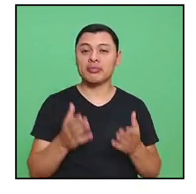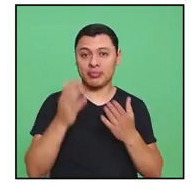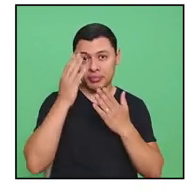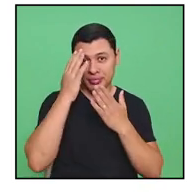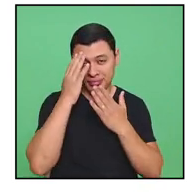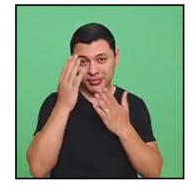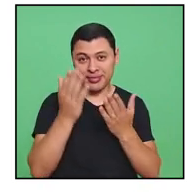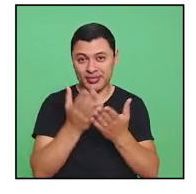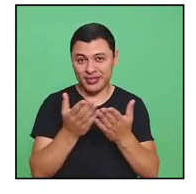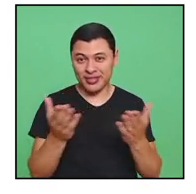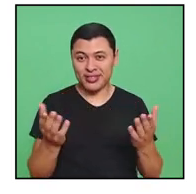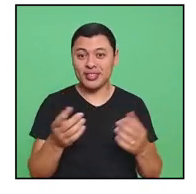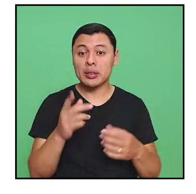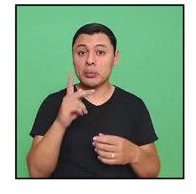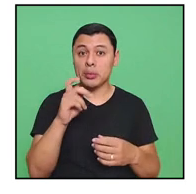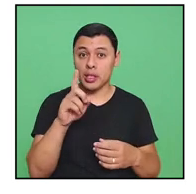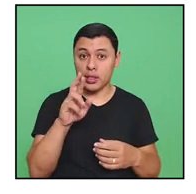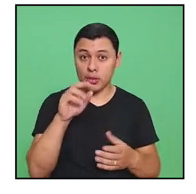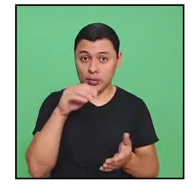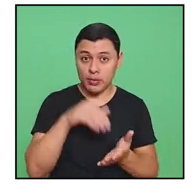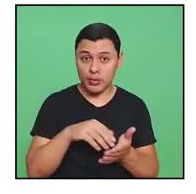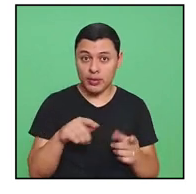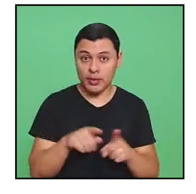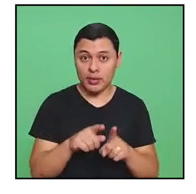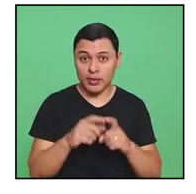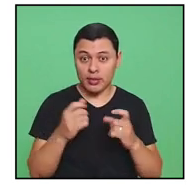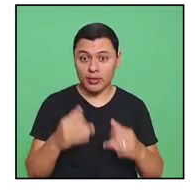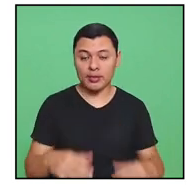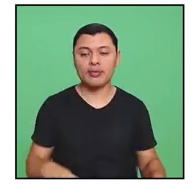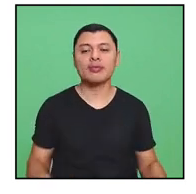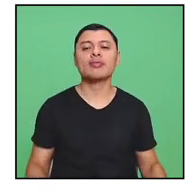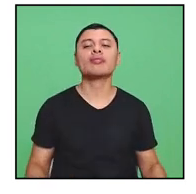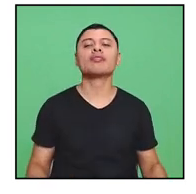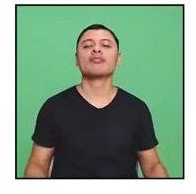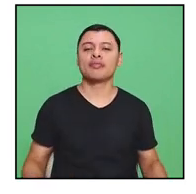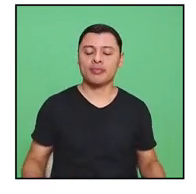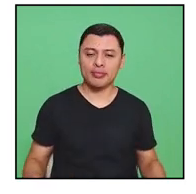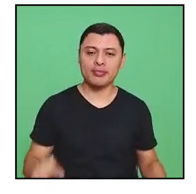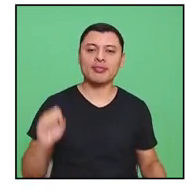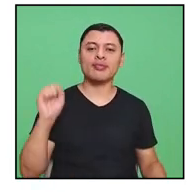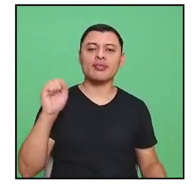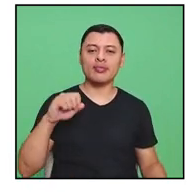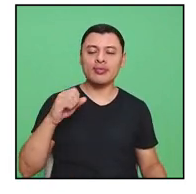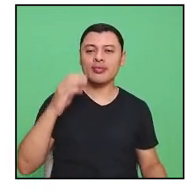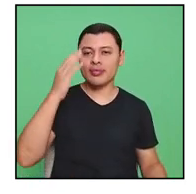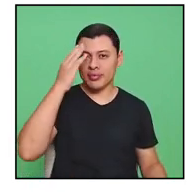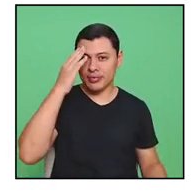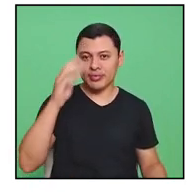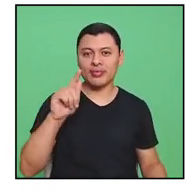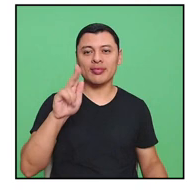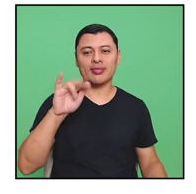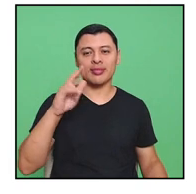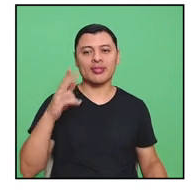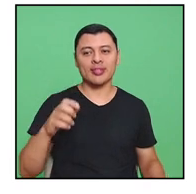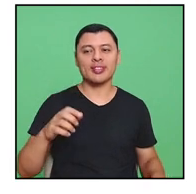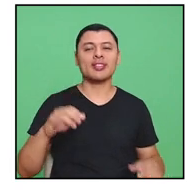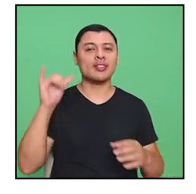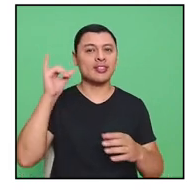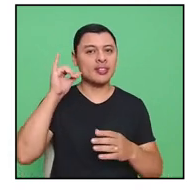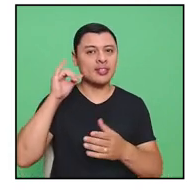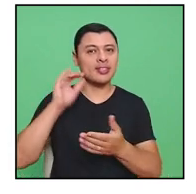Não sei se o Pedro quer falar alguma coisa também. Sim, obrigado também, Guilherme e Cleiton, que estão fazendo a